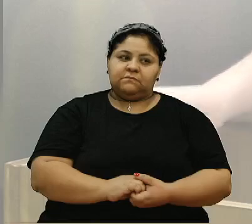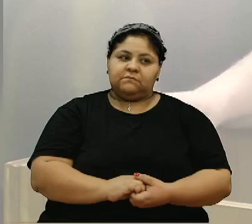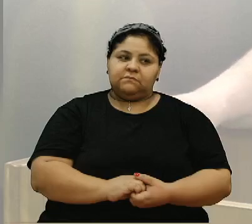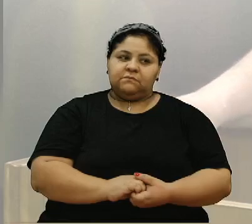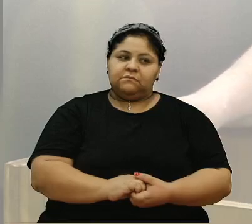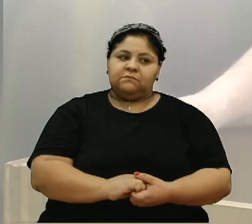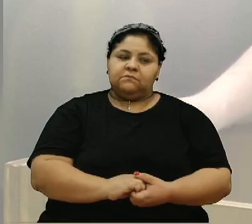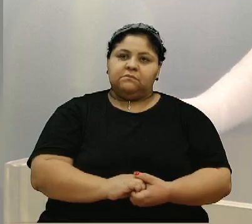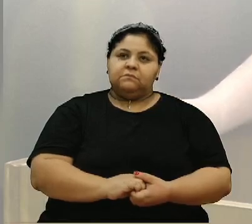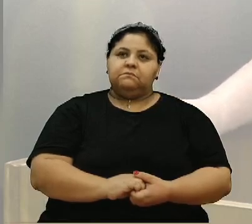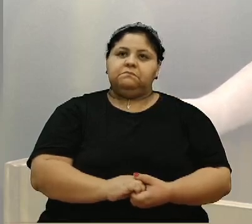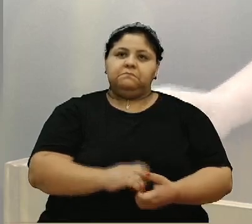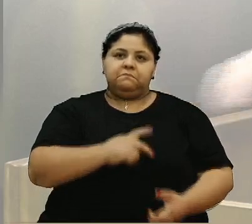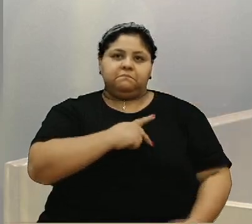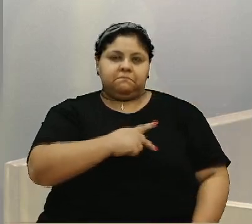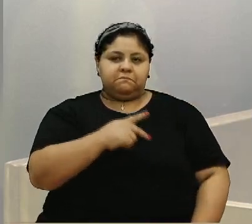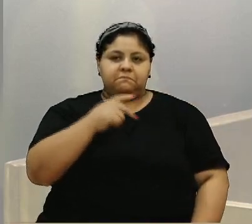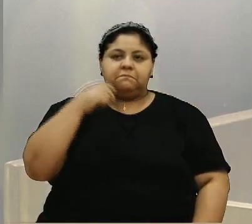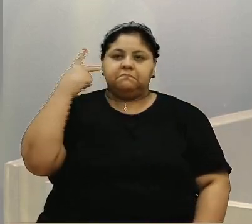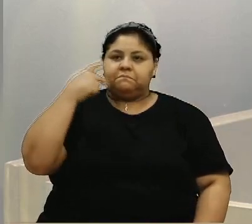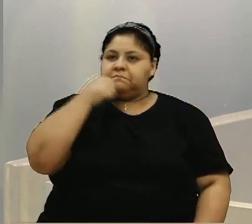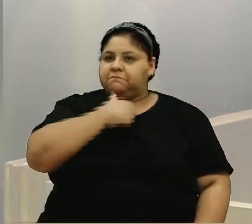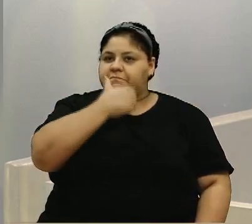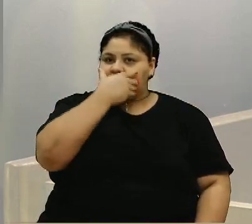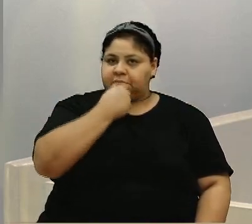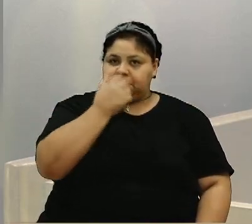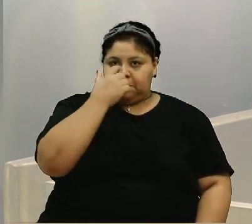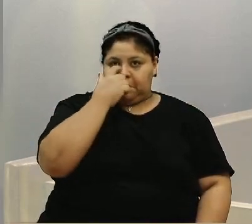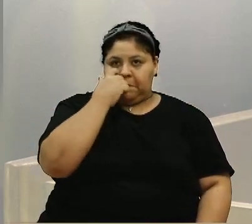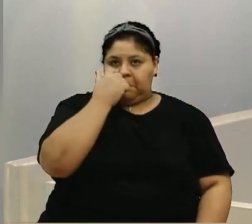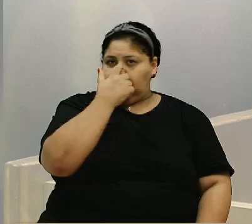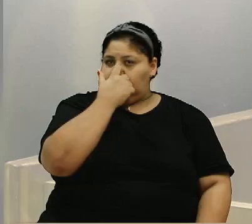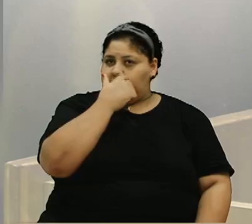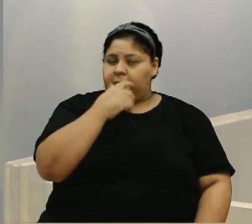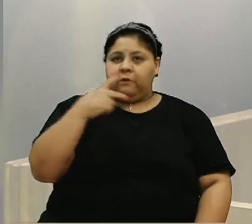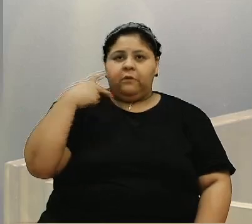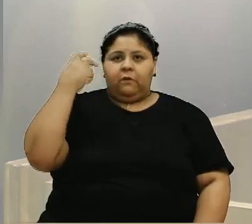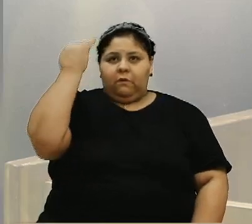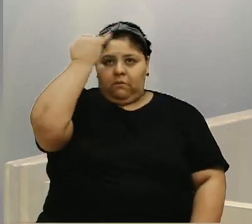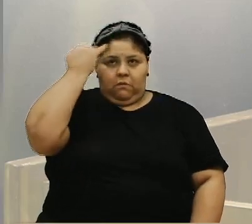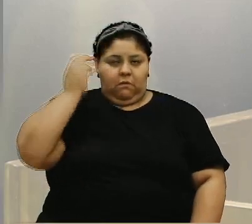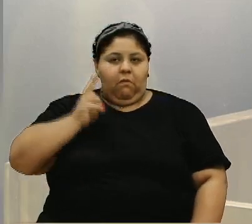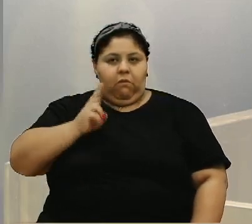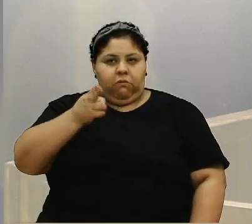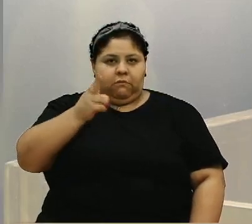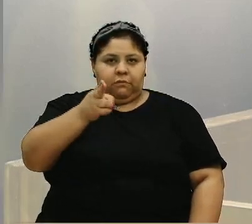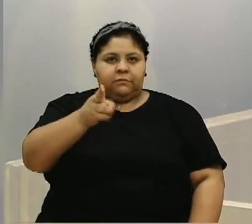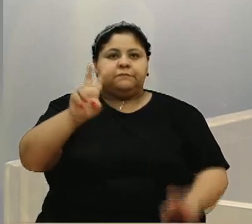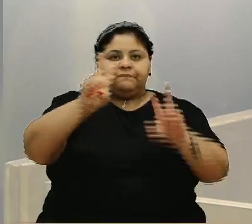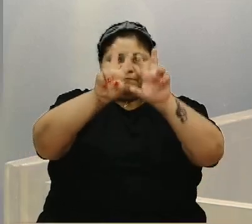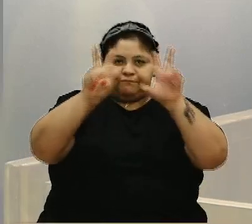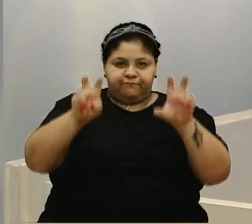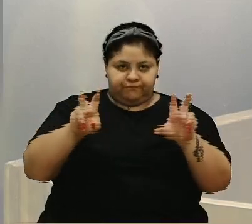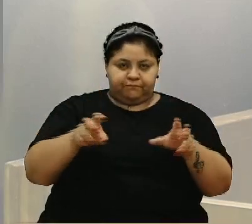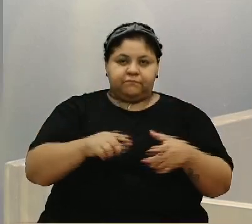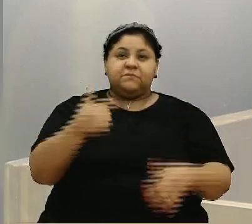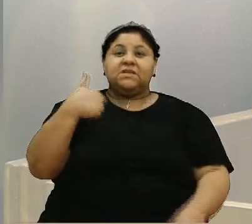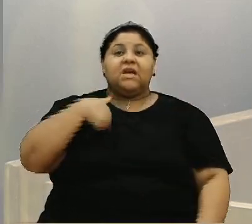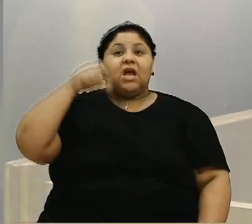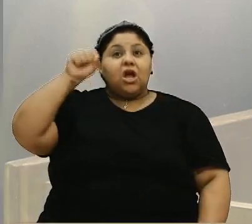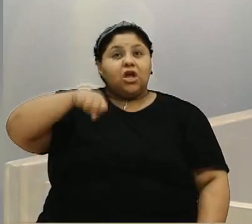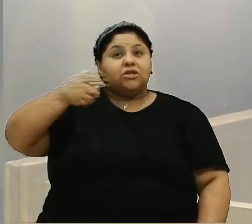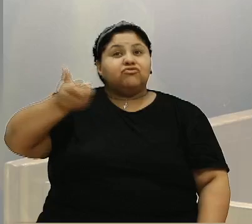Senhora presidente, senhoras e senhores vereadores, vereador D'Ambrosio, vou seguir na sua linha e eu sim